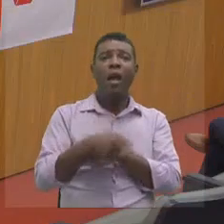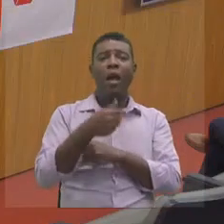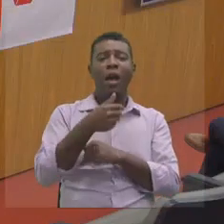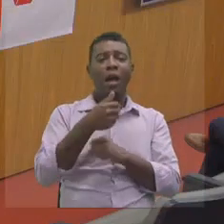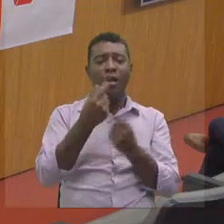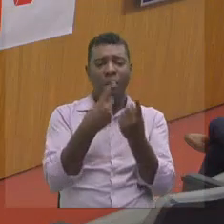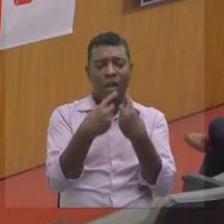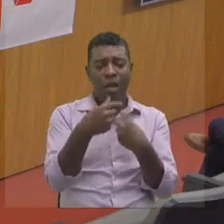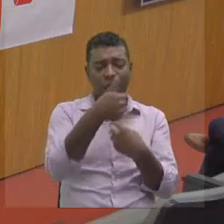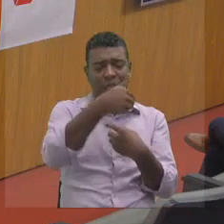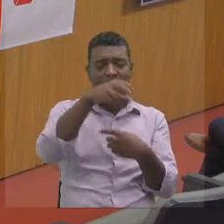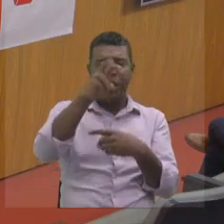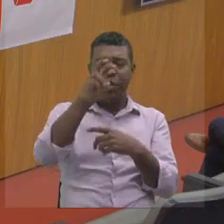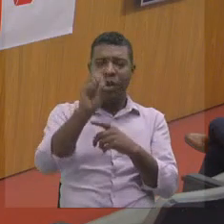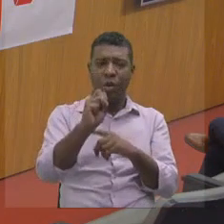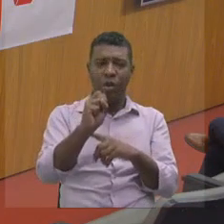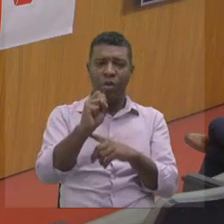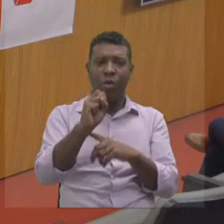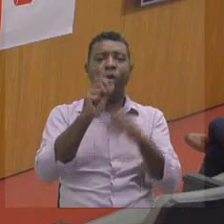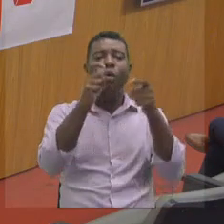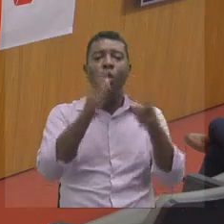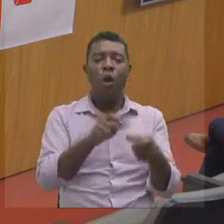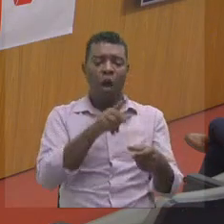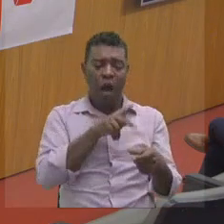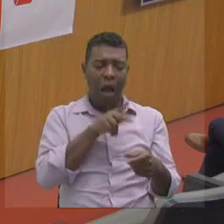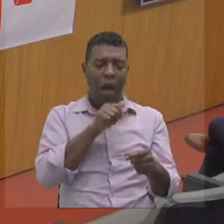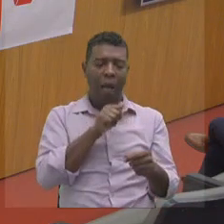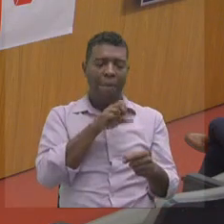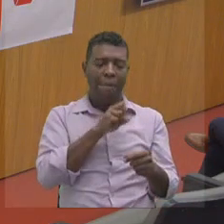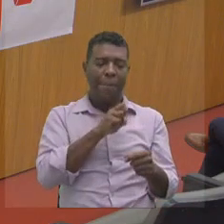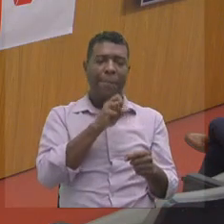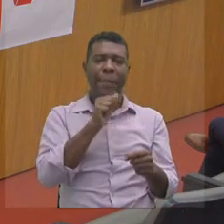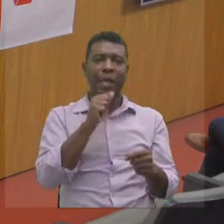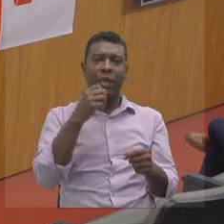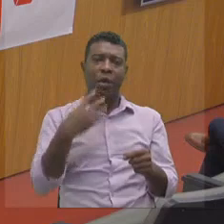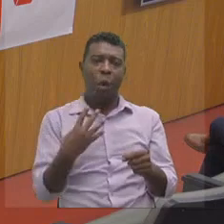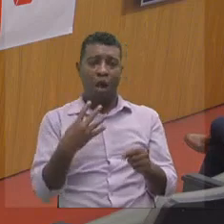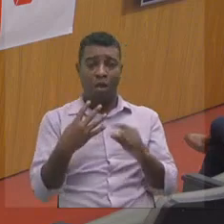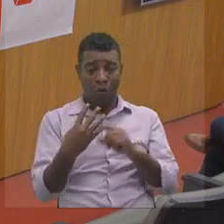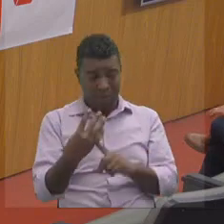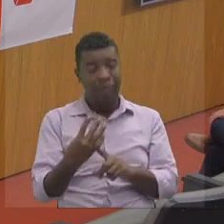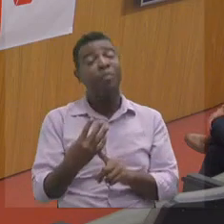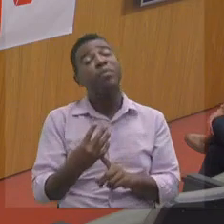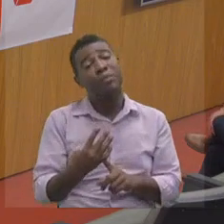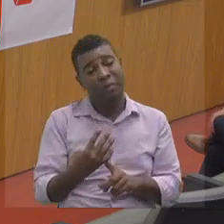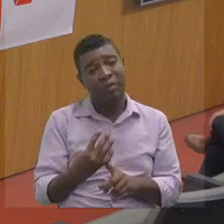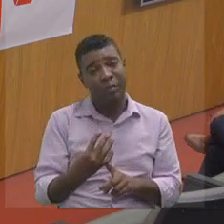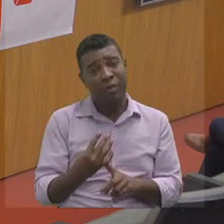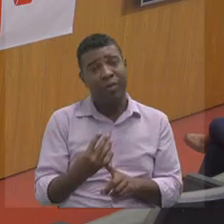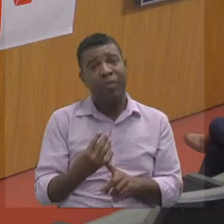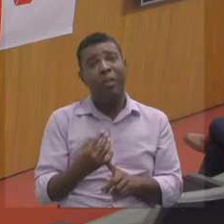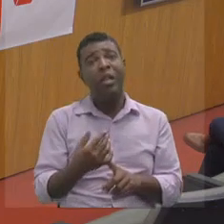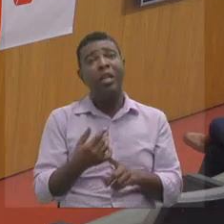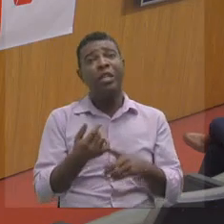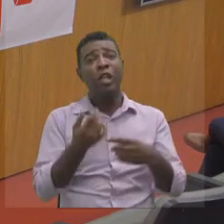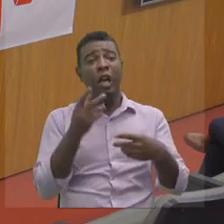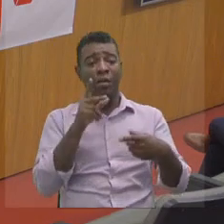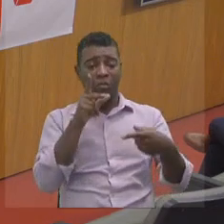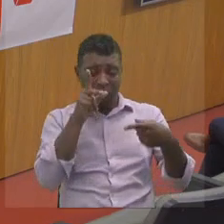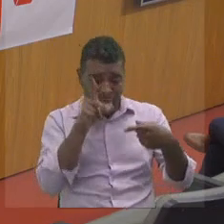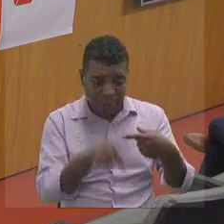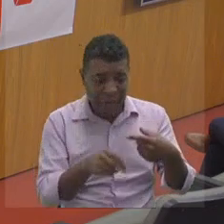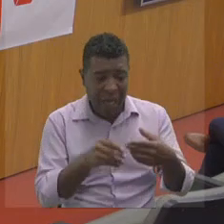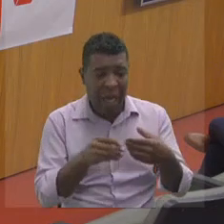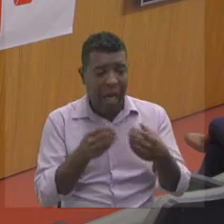há pouco tempo agora já houve houve uma interrupção da estrada já foi resolvido esse problema